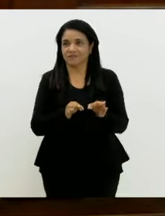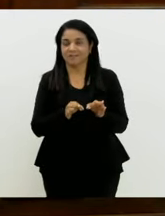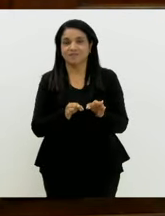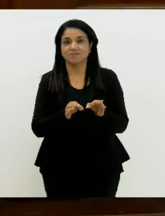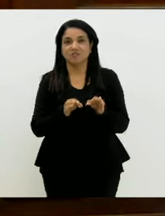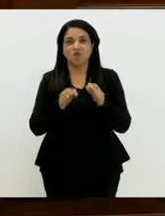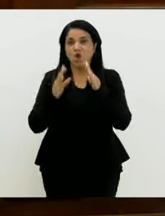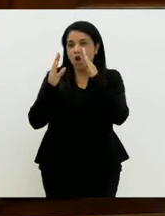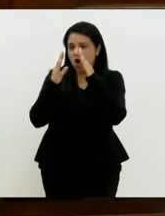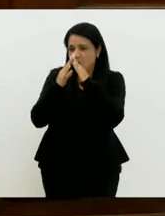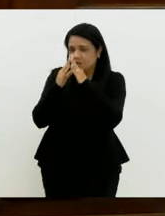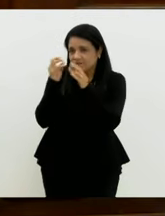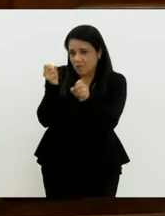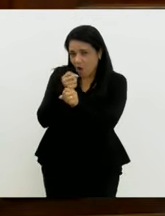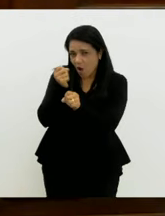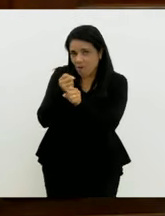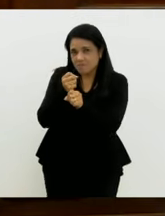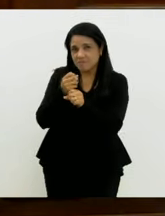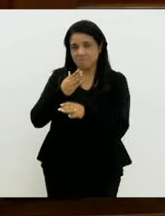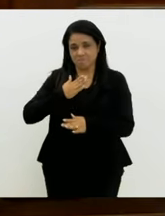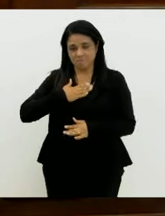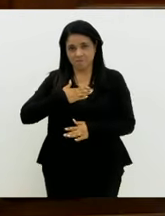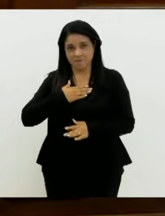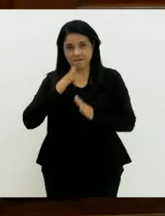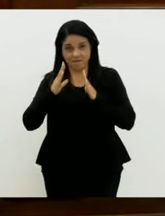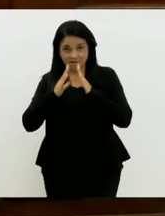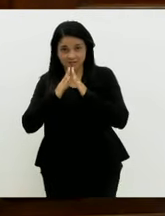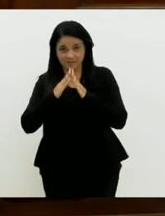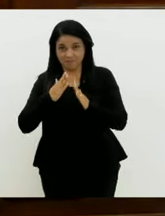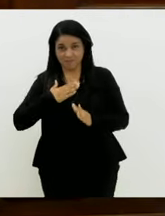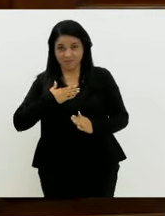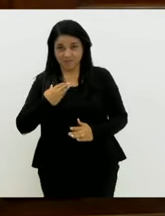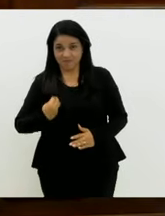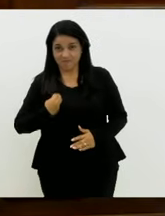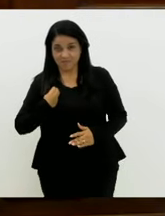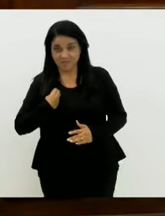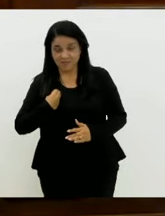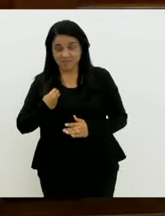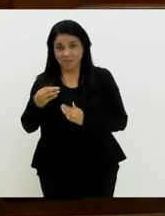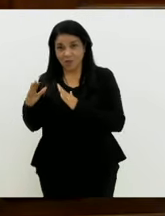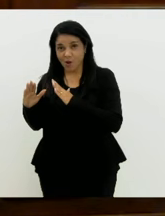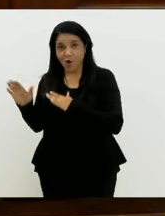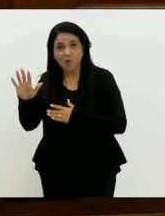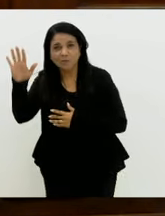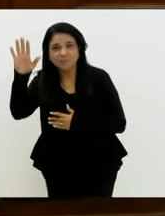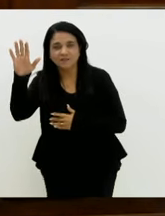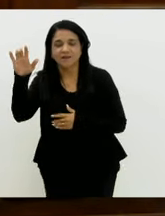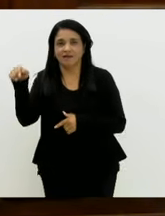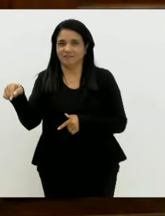minha casa, minha vida, lá dentro da comunidade onde tem um tráfico, não, senhor presidente.